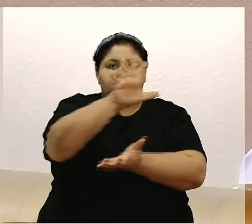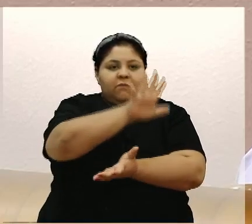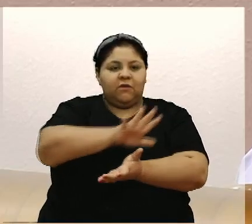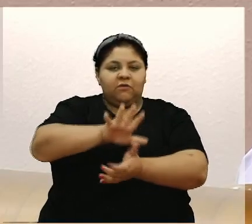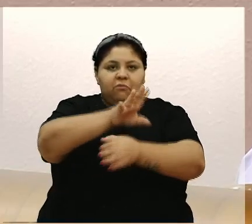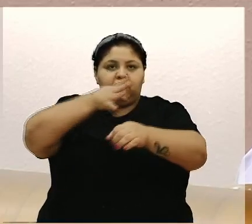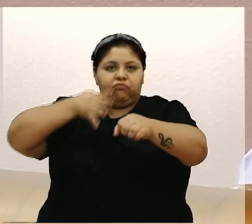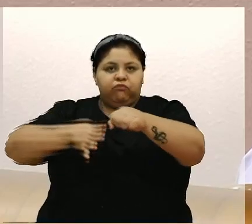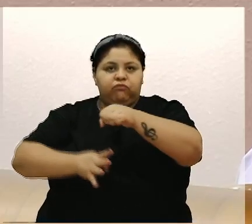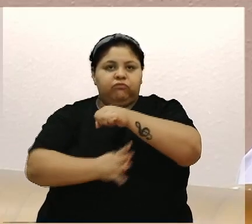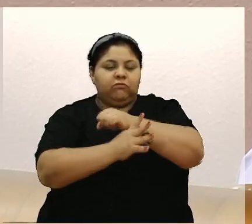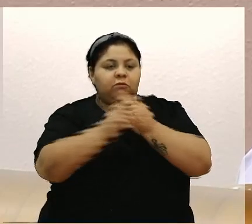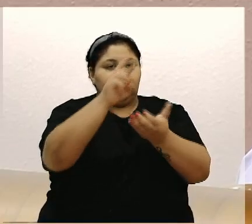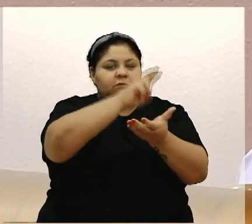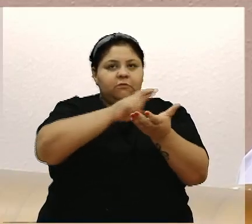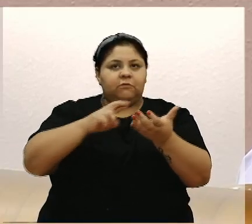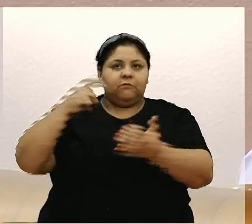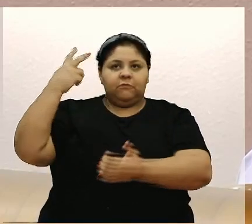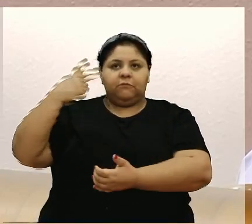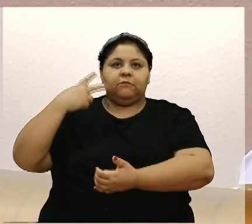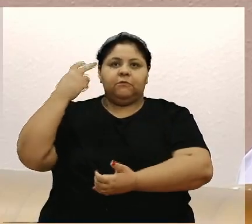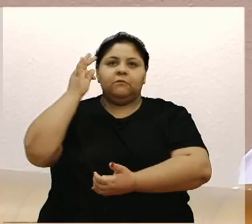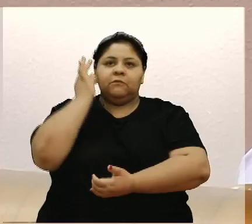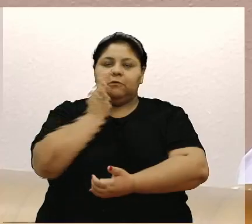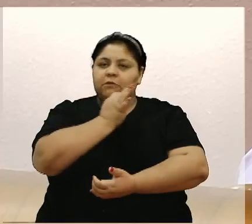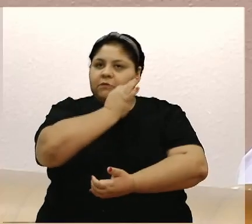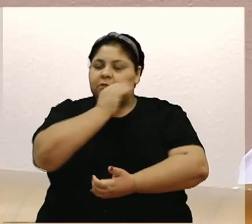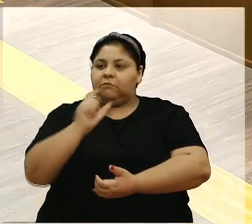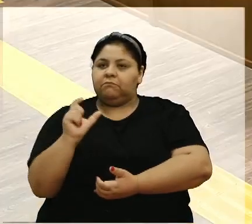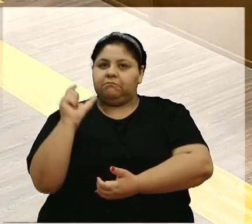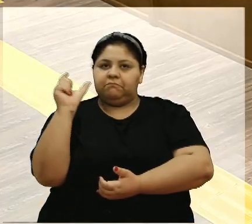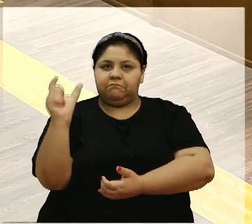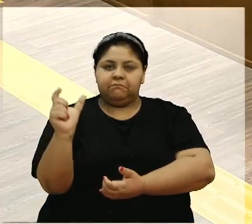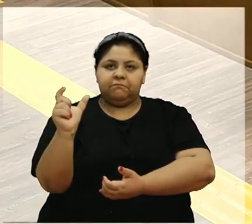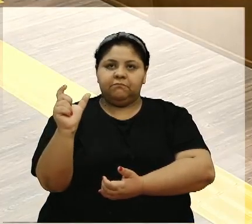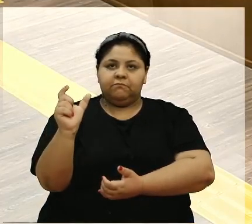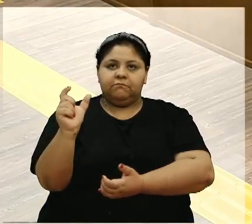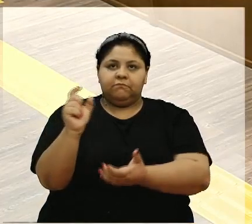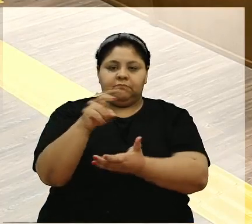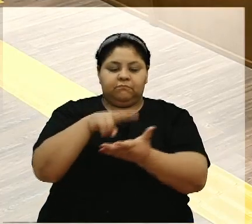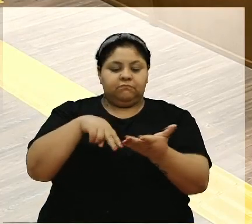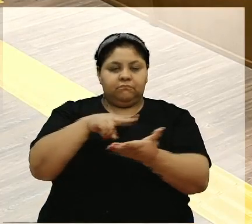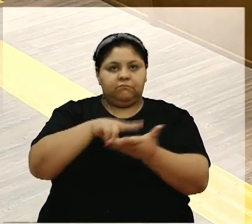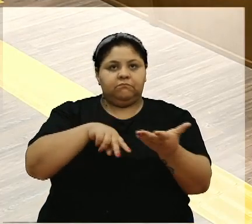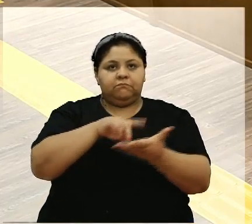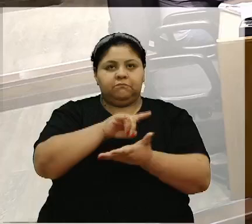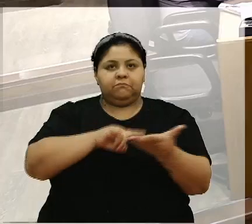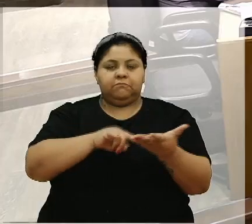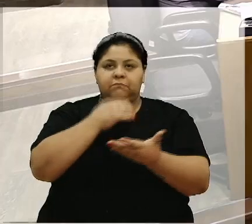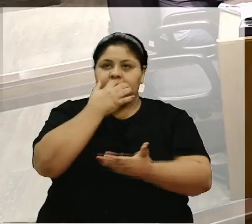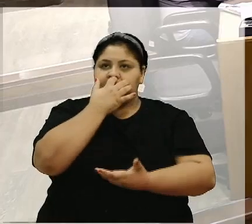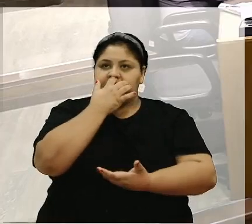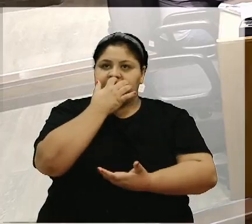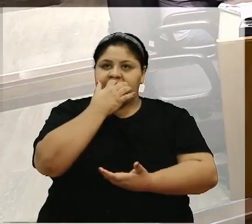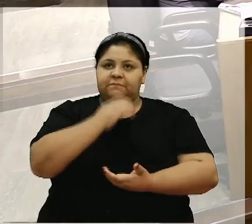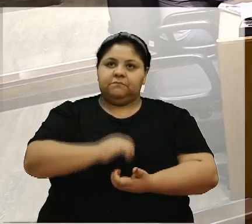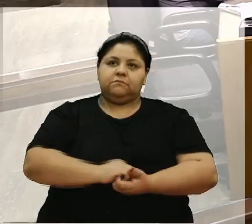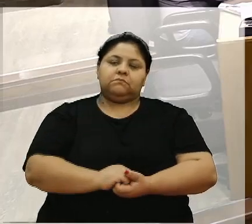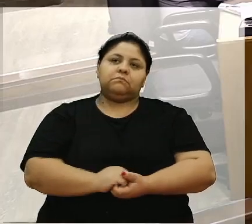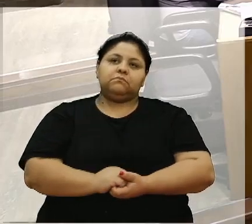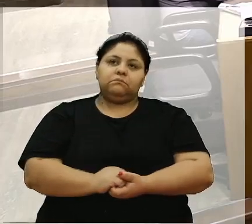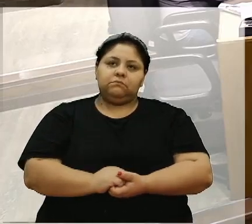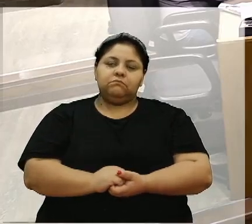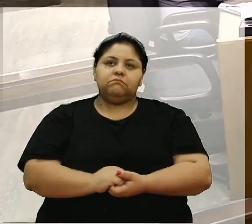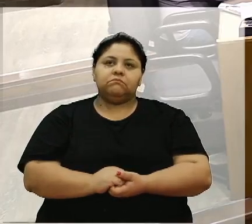Imigrante. Relatora, a vereadora Tatiane Frisso. Com a palavra, a relatora para a leitura do parecer.